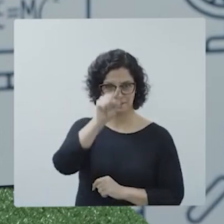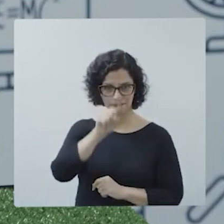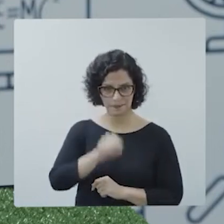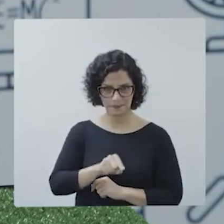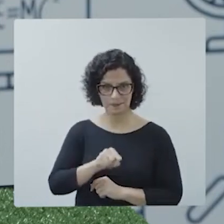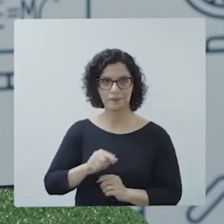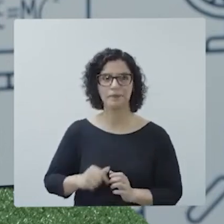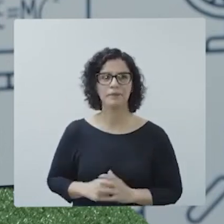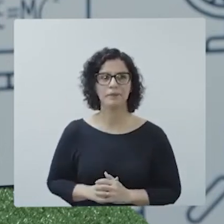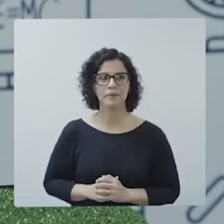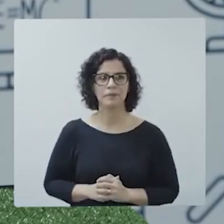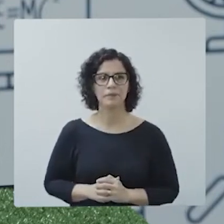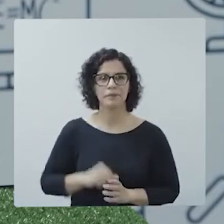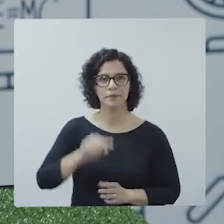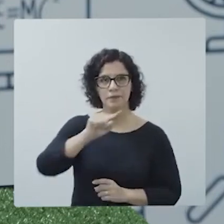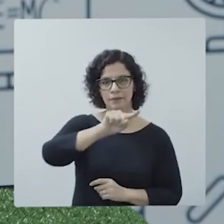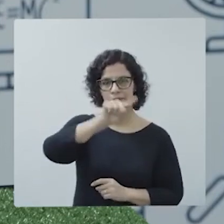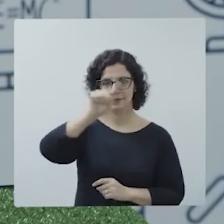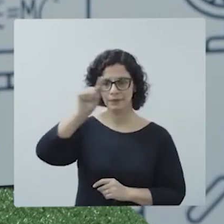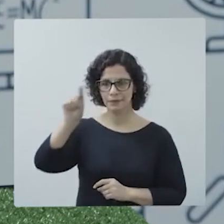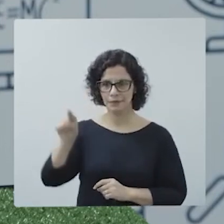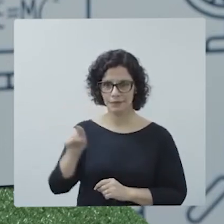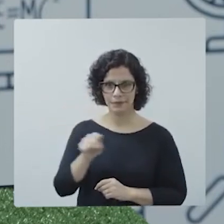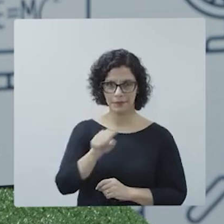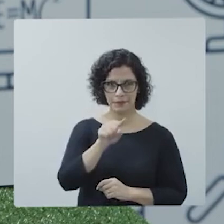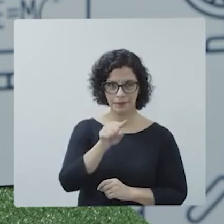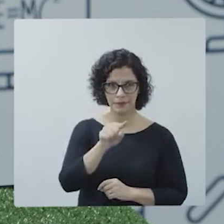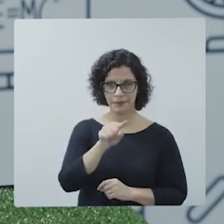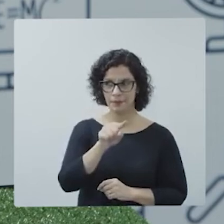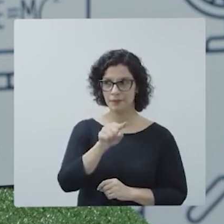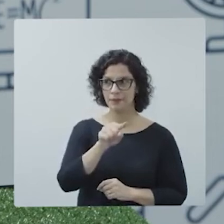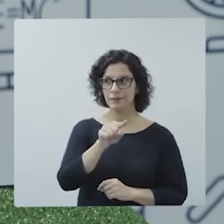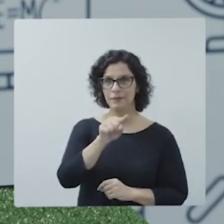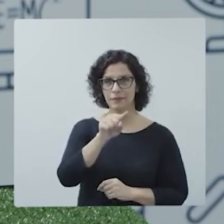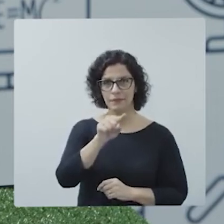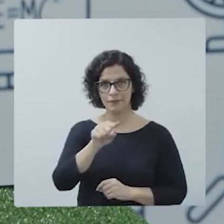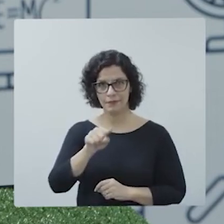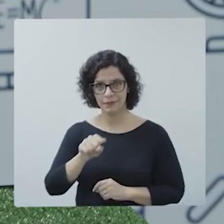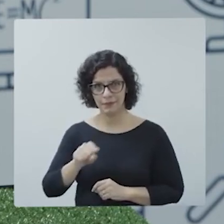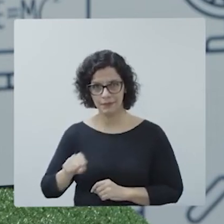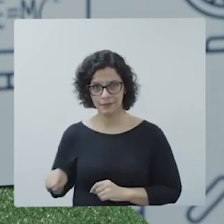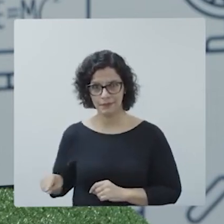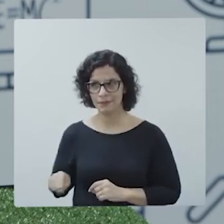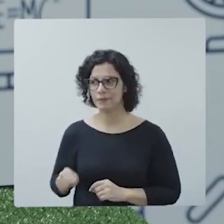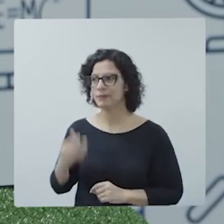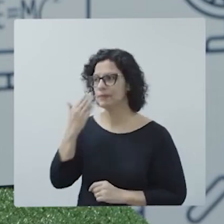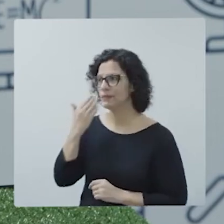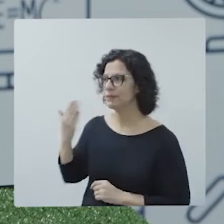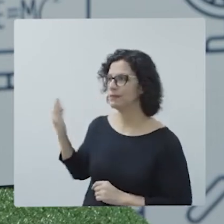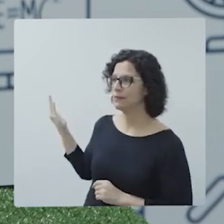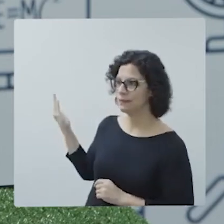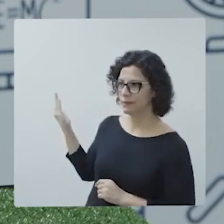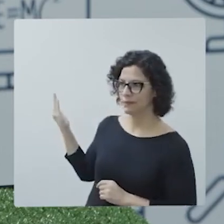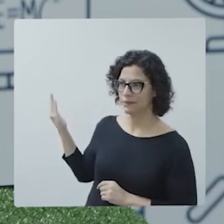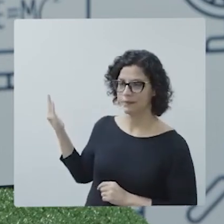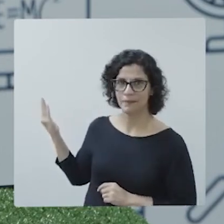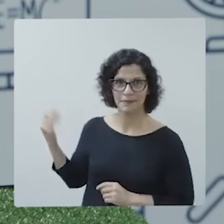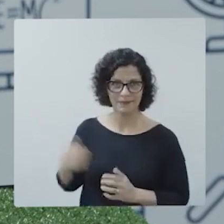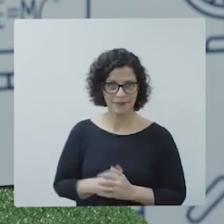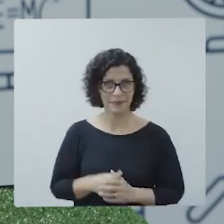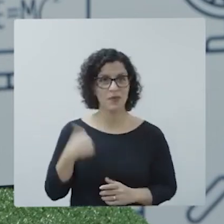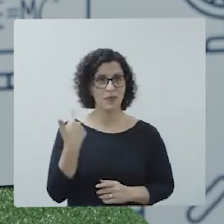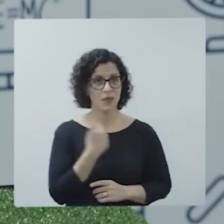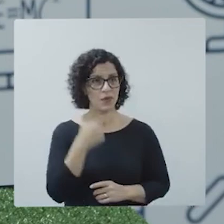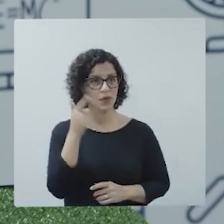baixo. Depois vem aqui, faz uma volta e desce. Aí